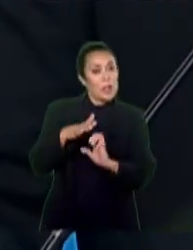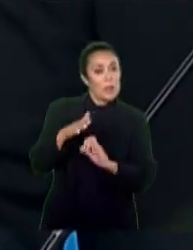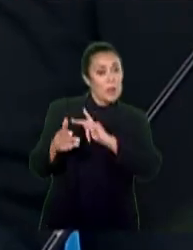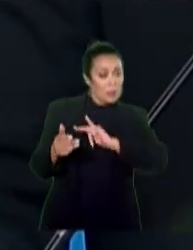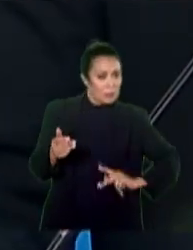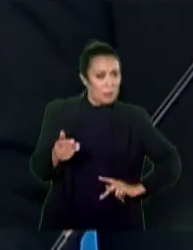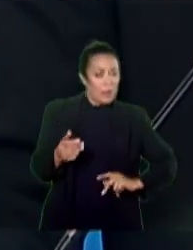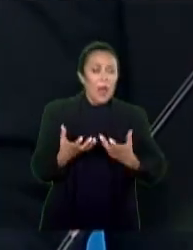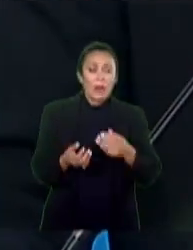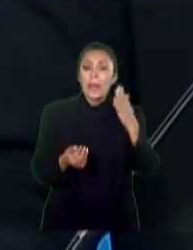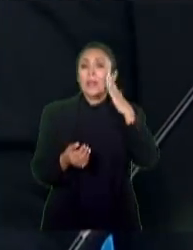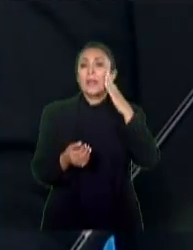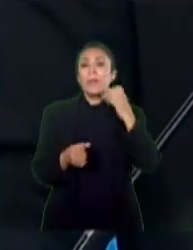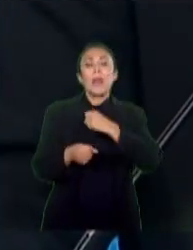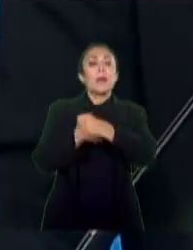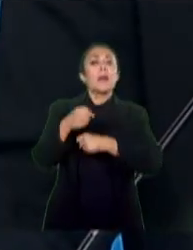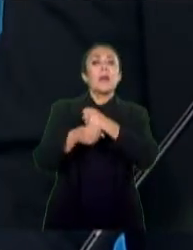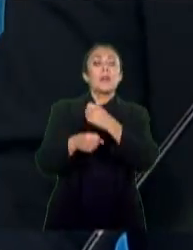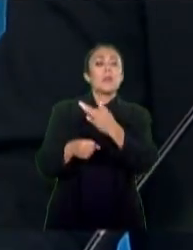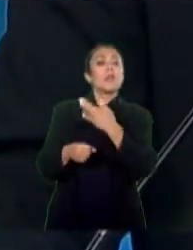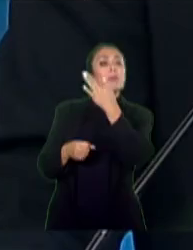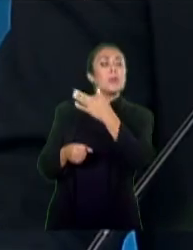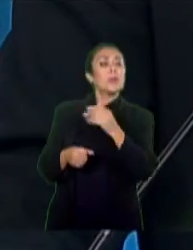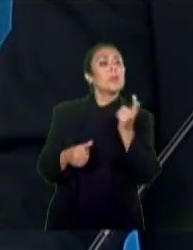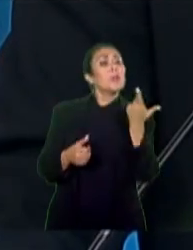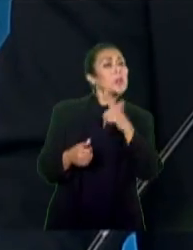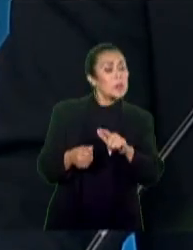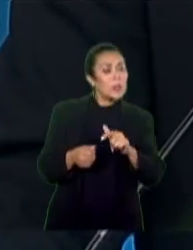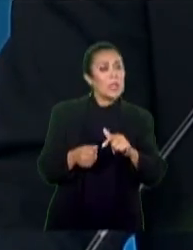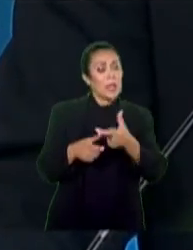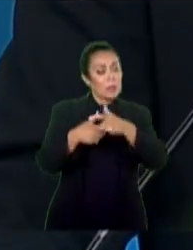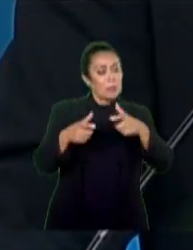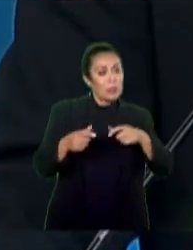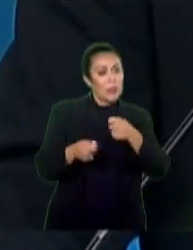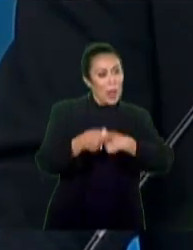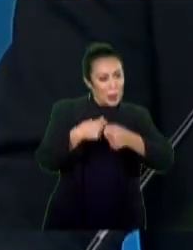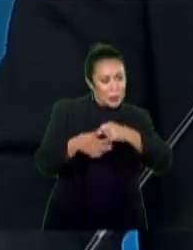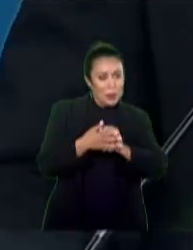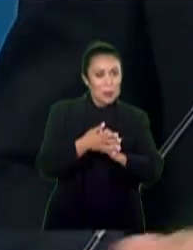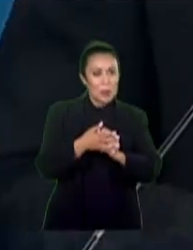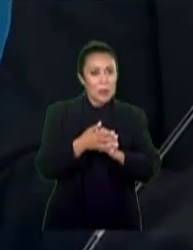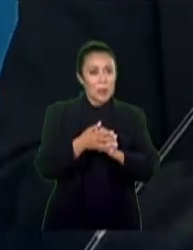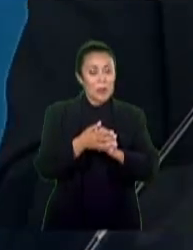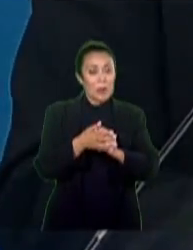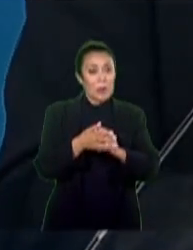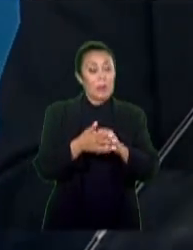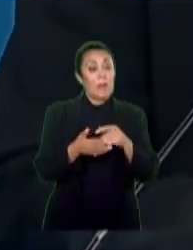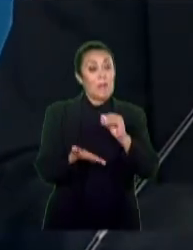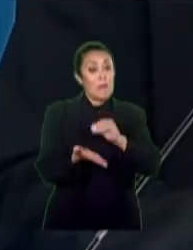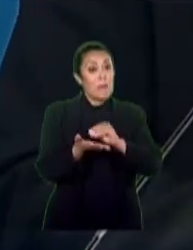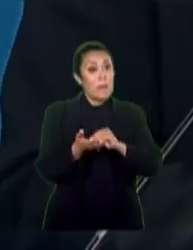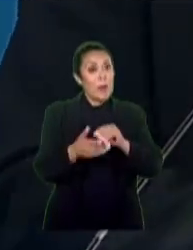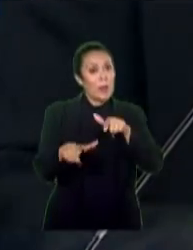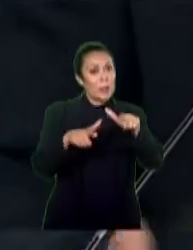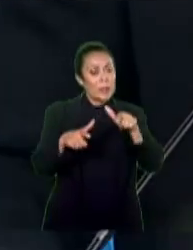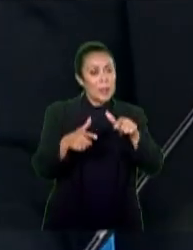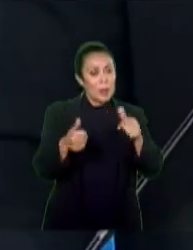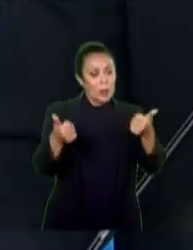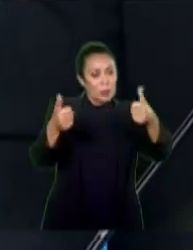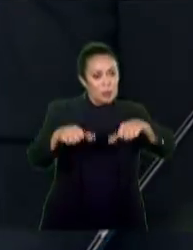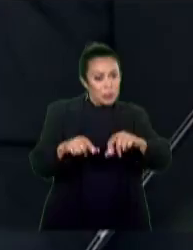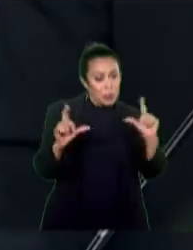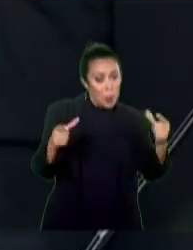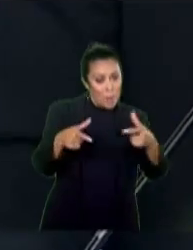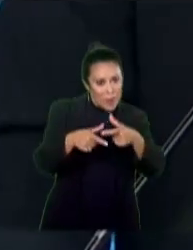se nos próximos anos é possível manter crescimento econômico queda do desemprego e também uma inflação menor